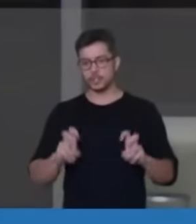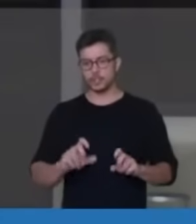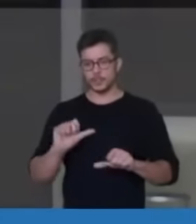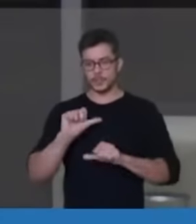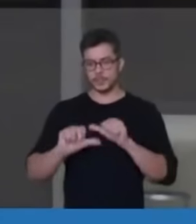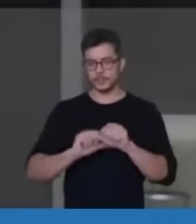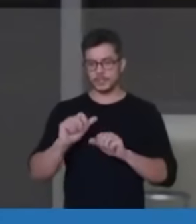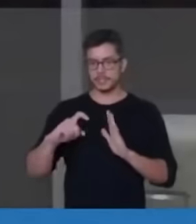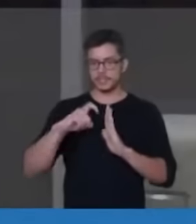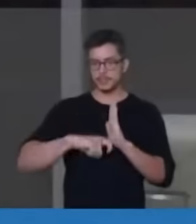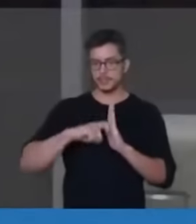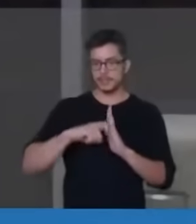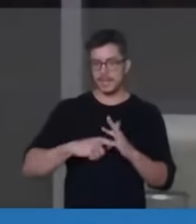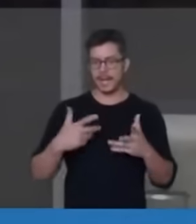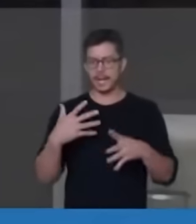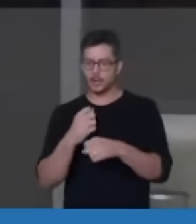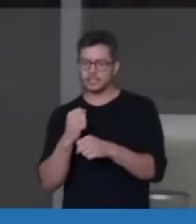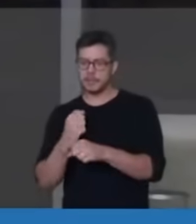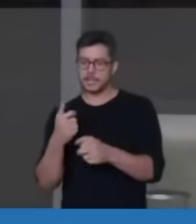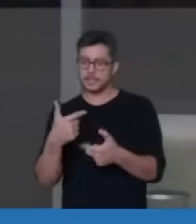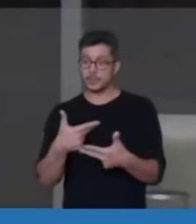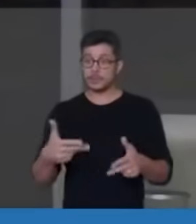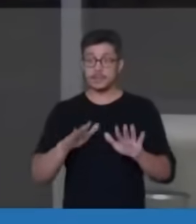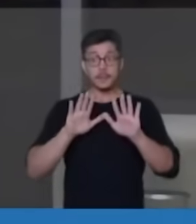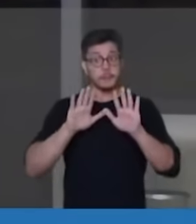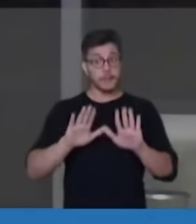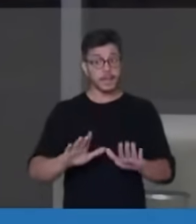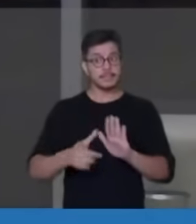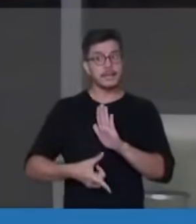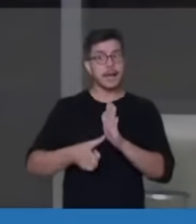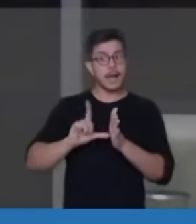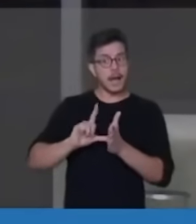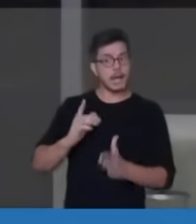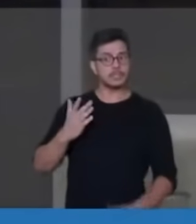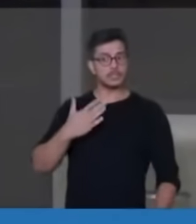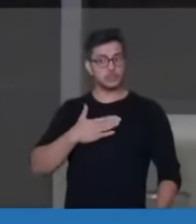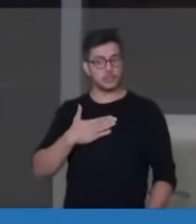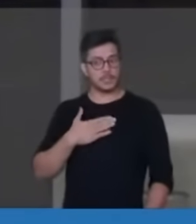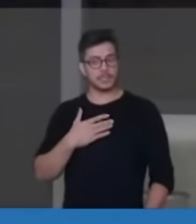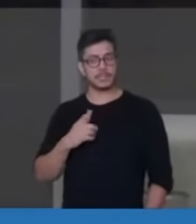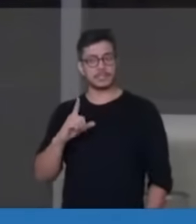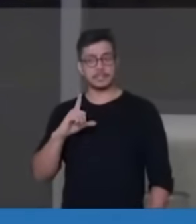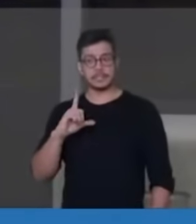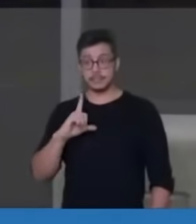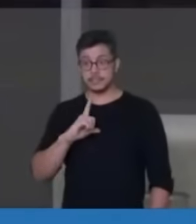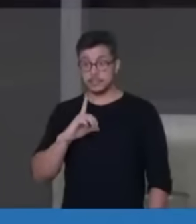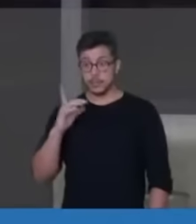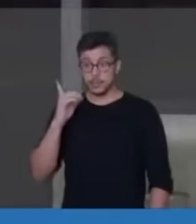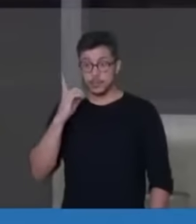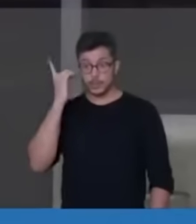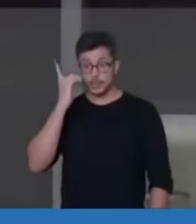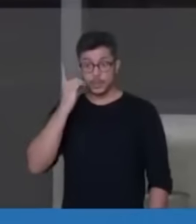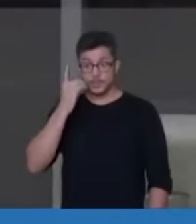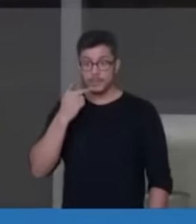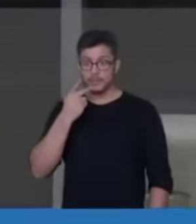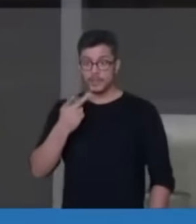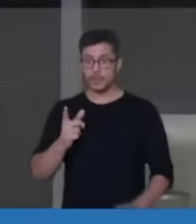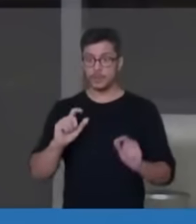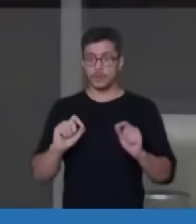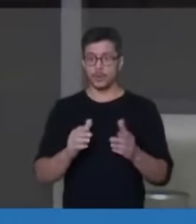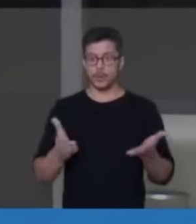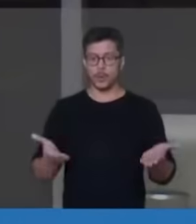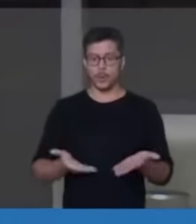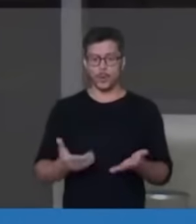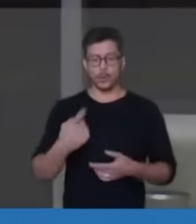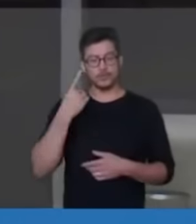do debate do orçamento, mas um deputado que me antecedeu lembrava, até errou a data, dizendo que hoje seria 13 de